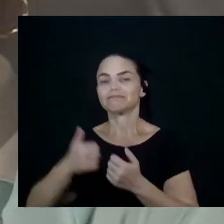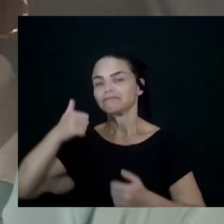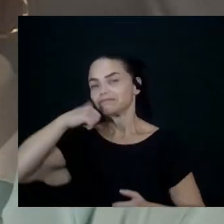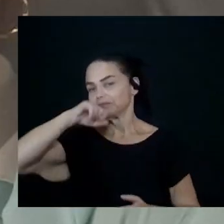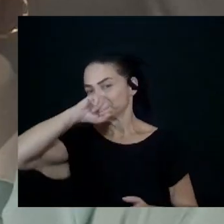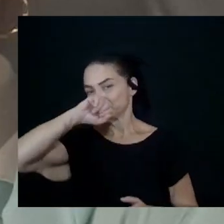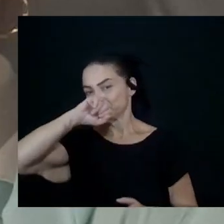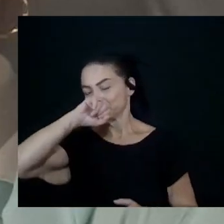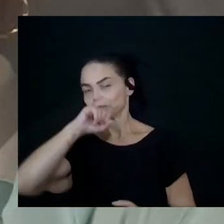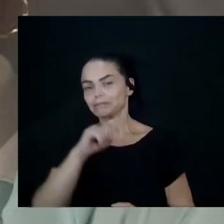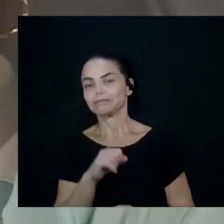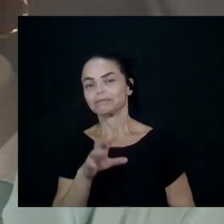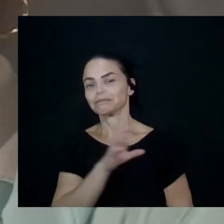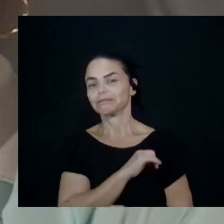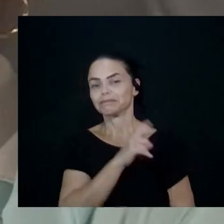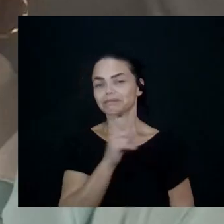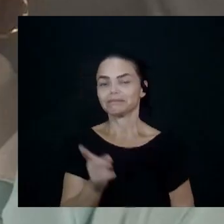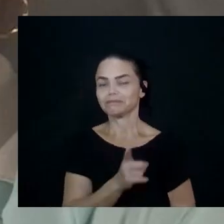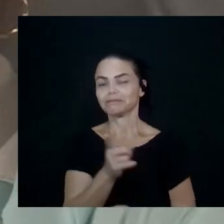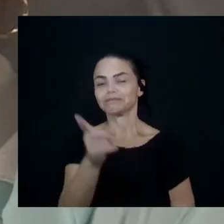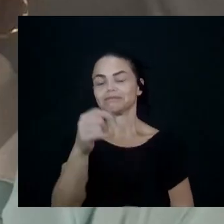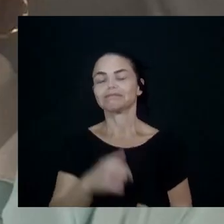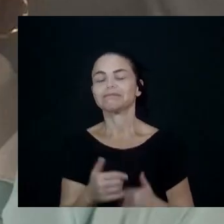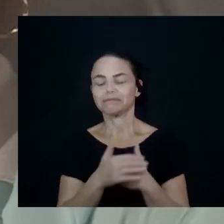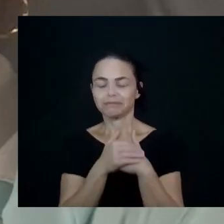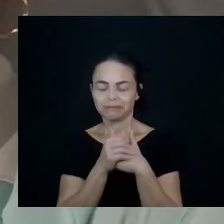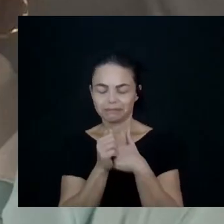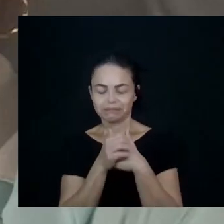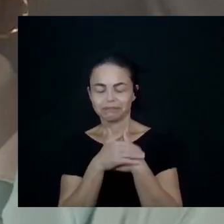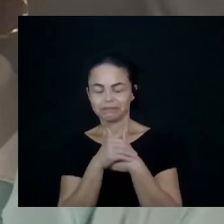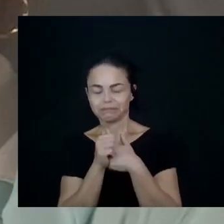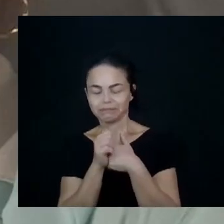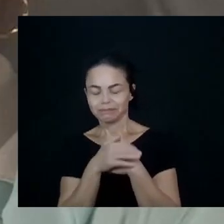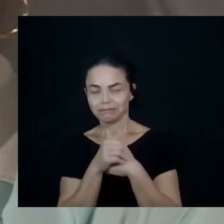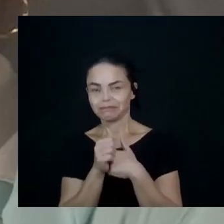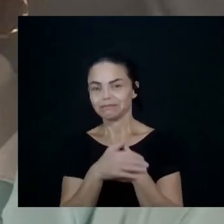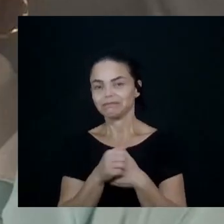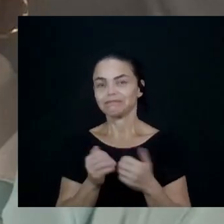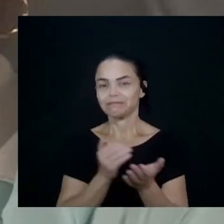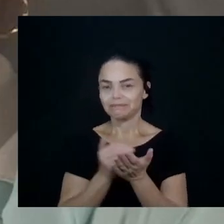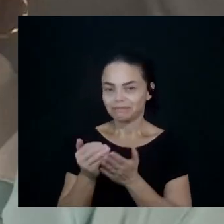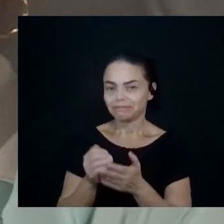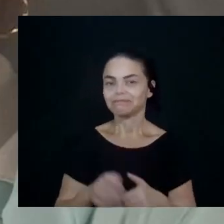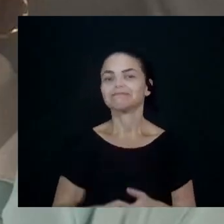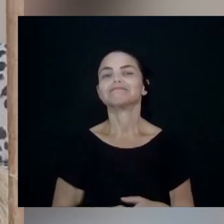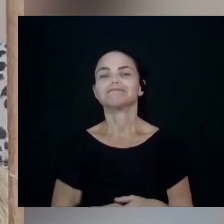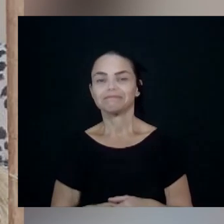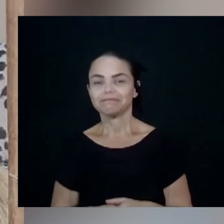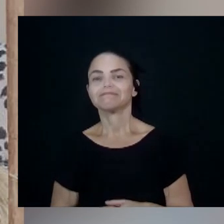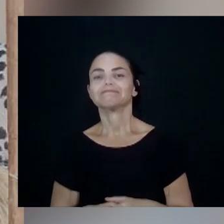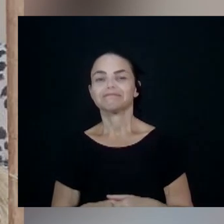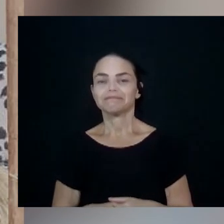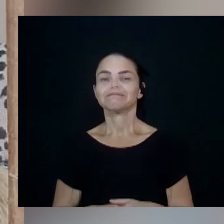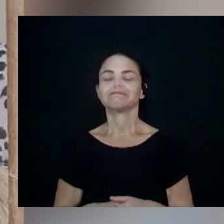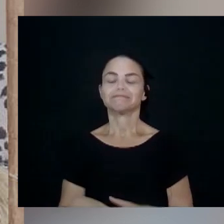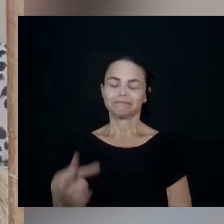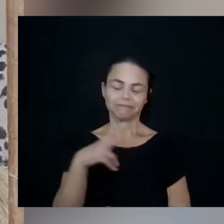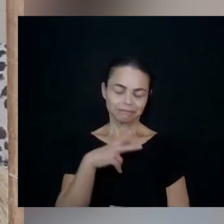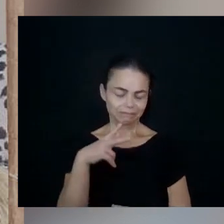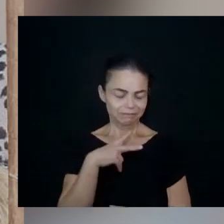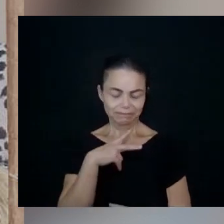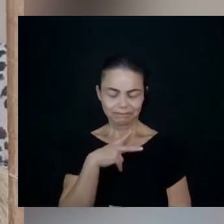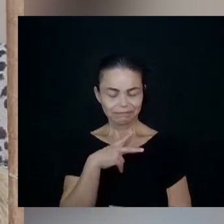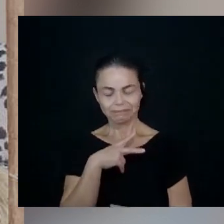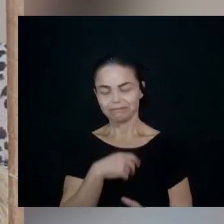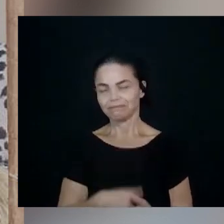comunidade Materno Amor Eterno, ela tem um acolhimento, no início, muito pessoal,